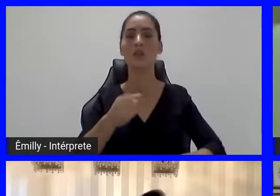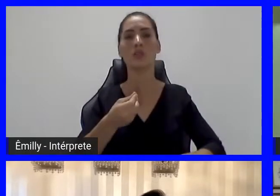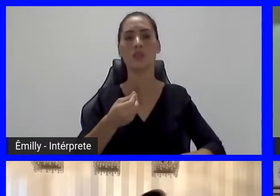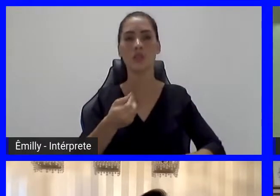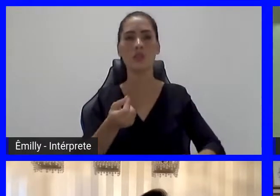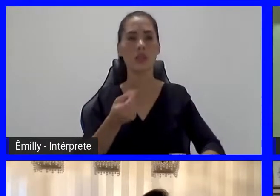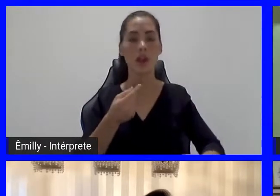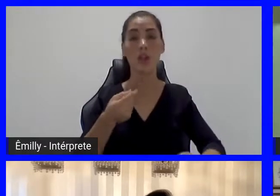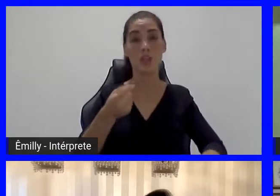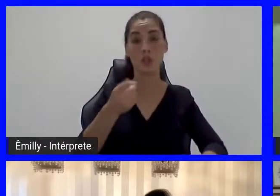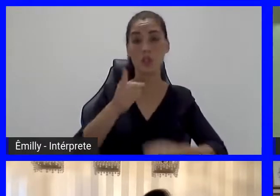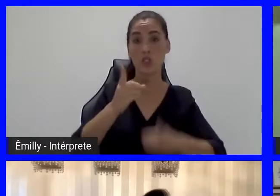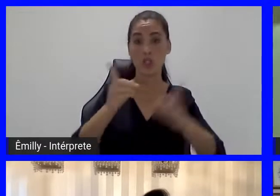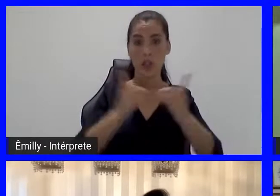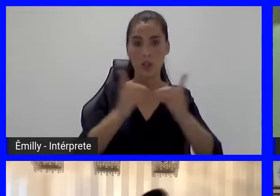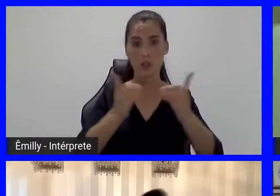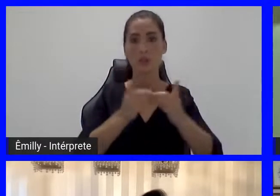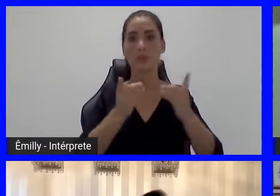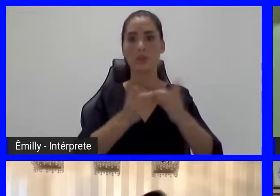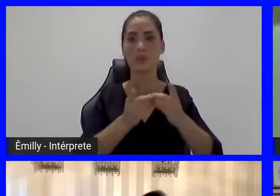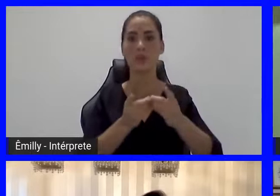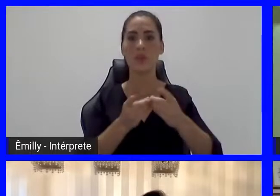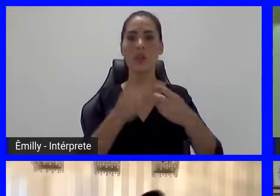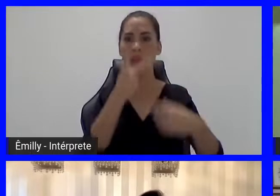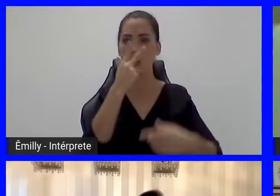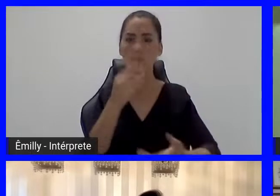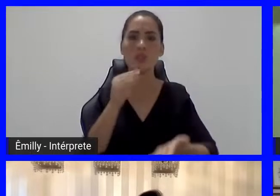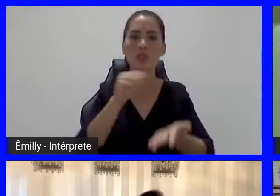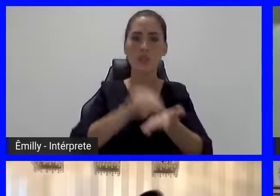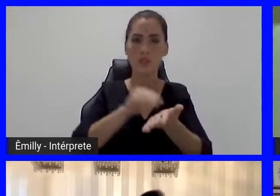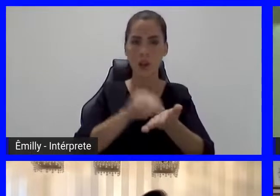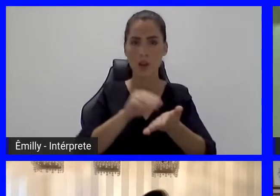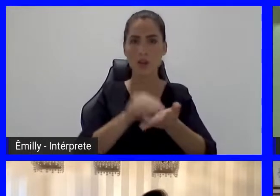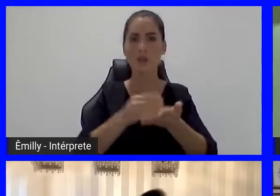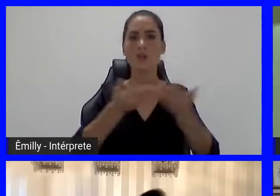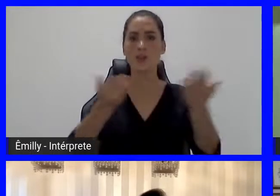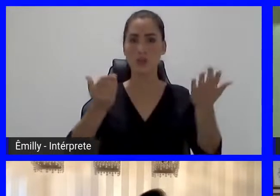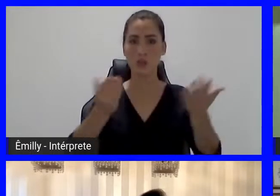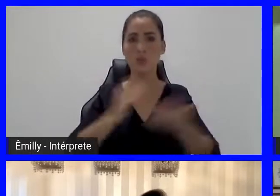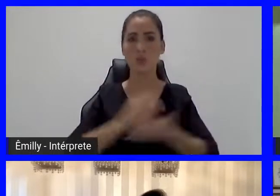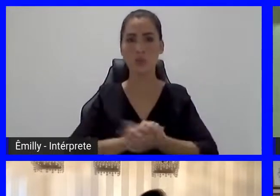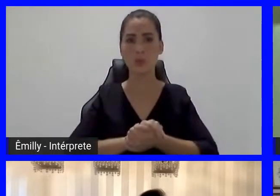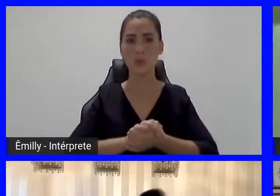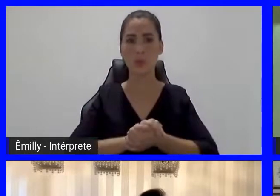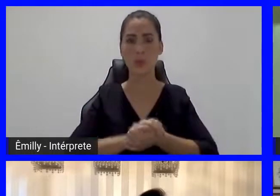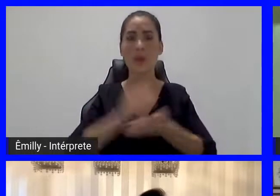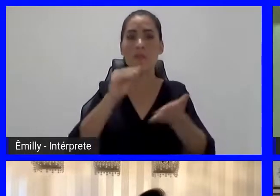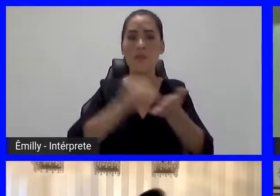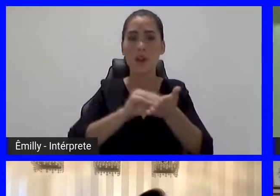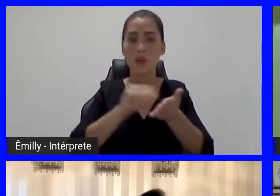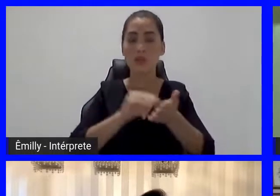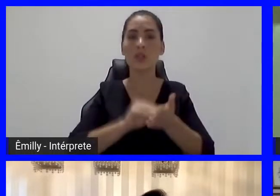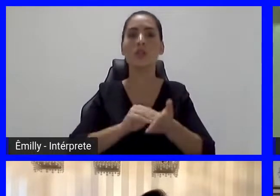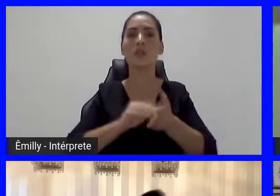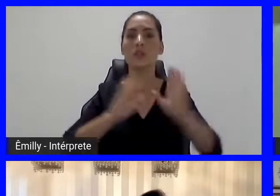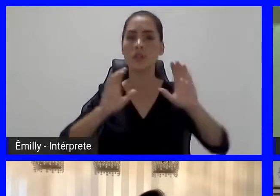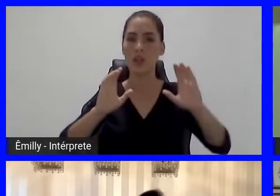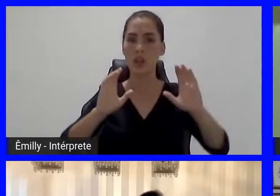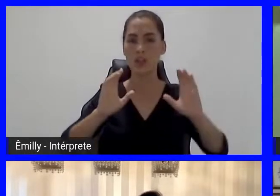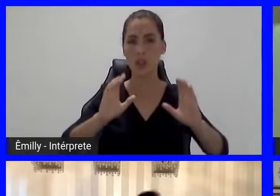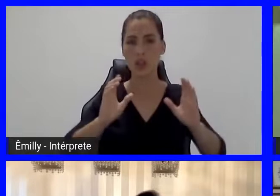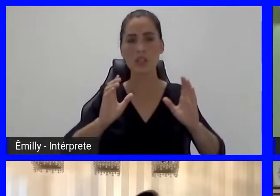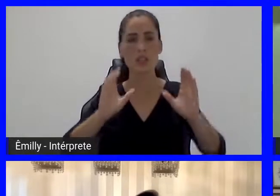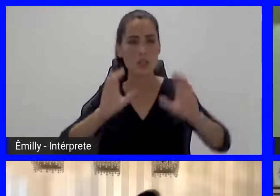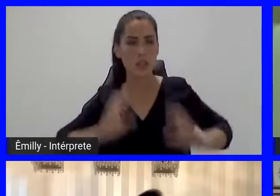problema. Faltou, acho que falta ao mundo isso, está faltando ao mundo não só civilidade, não só